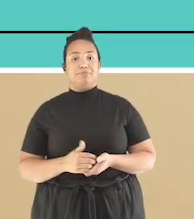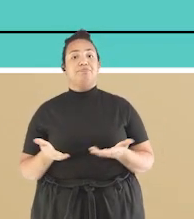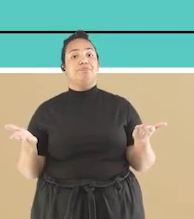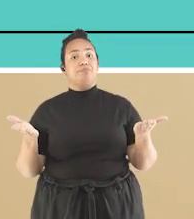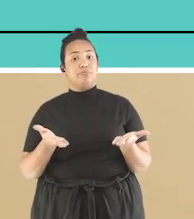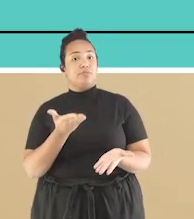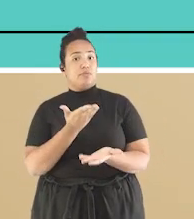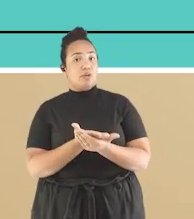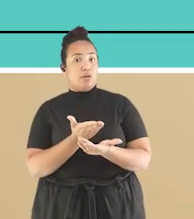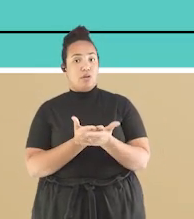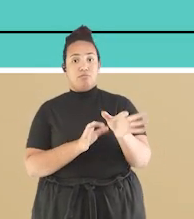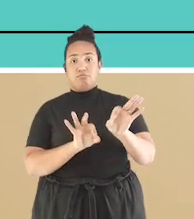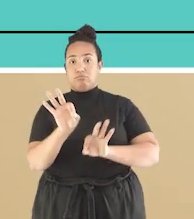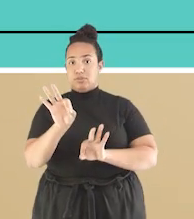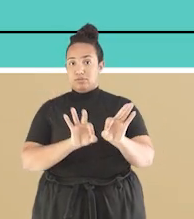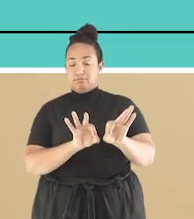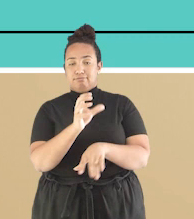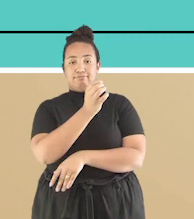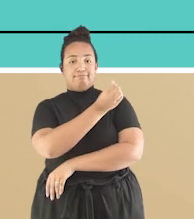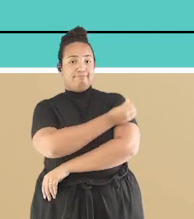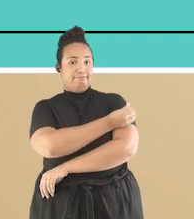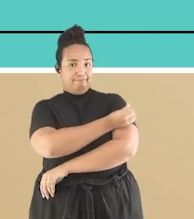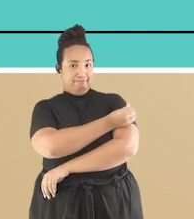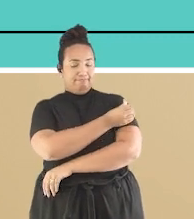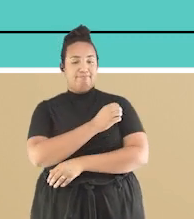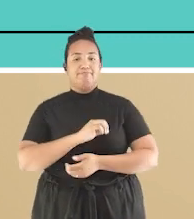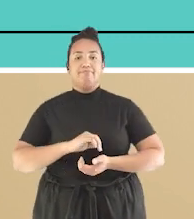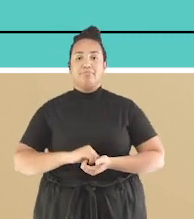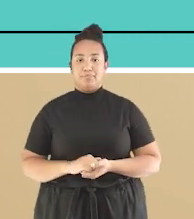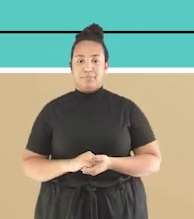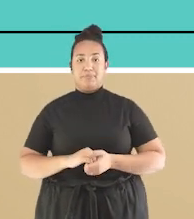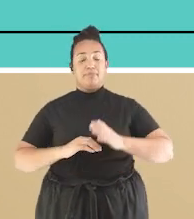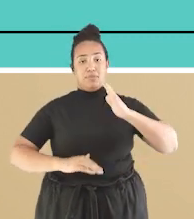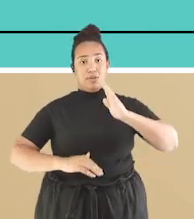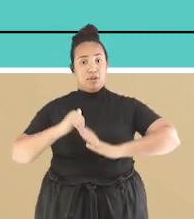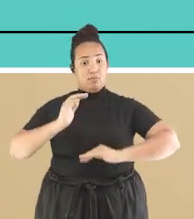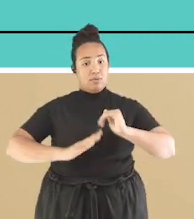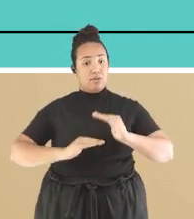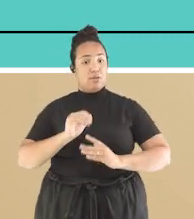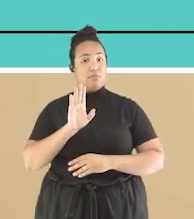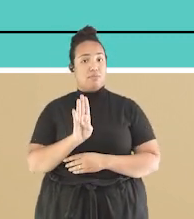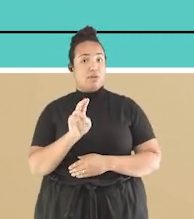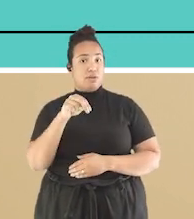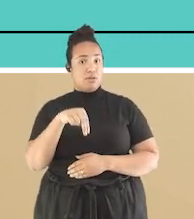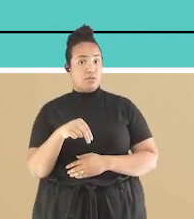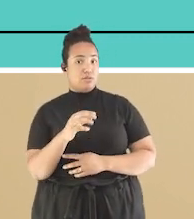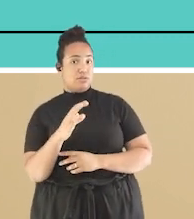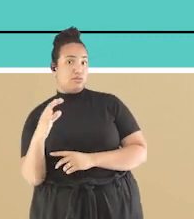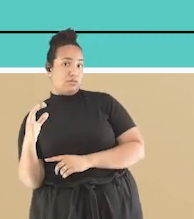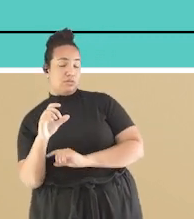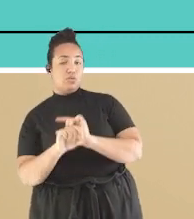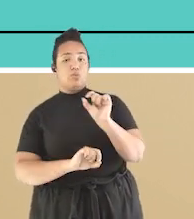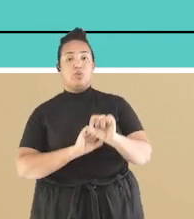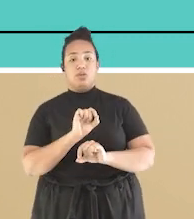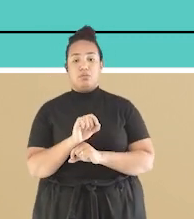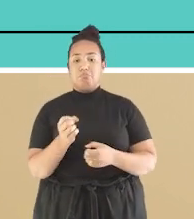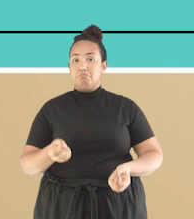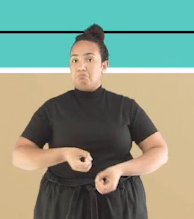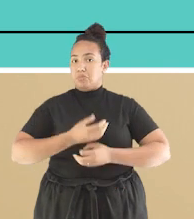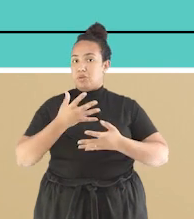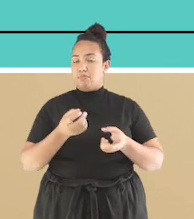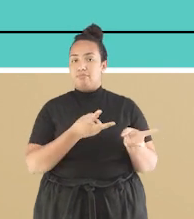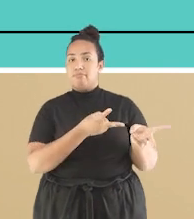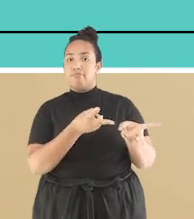foi planejada para o 6º ano dos anos finais. Trabalhe a habilidade interpretar em poemas